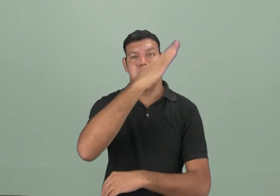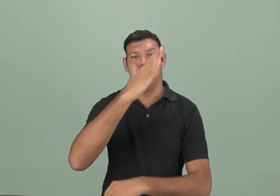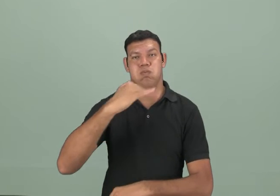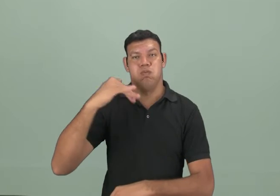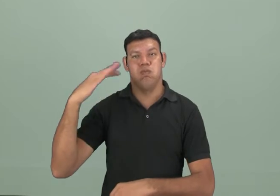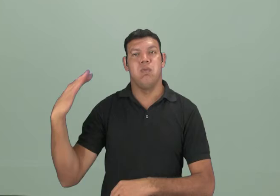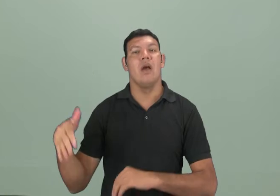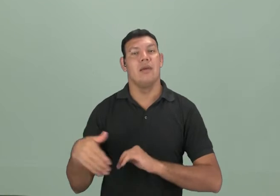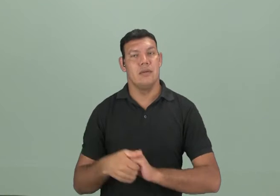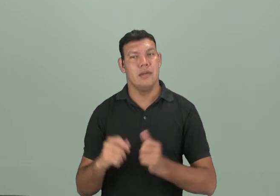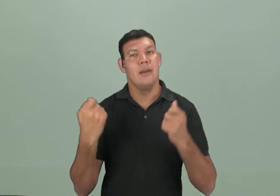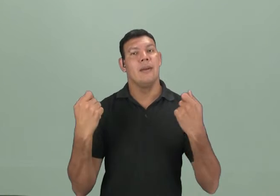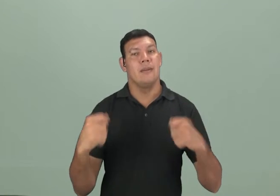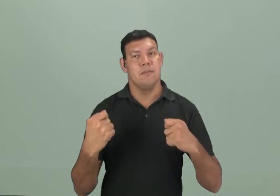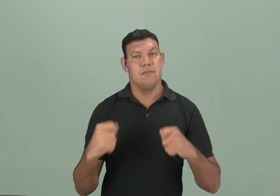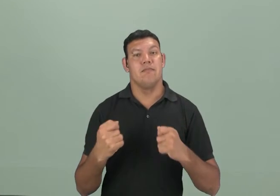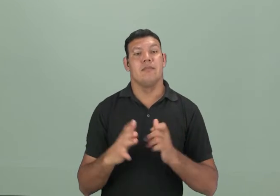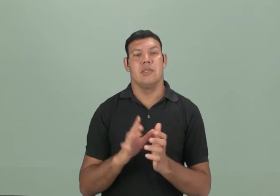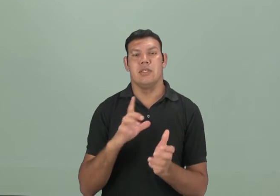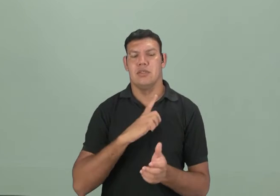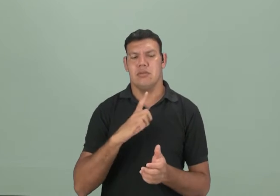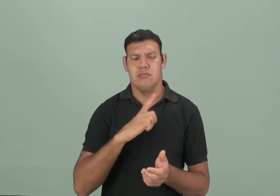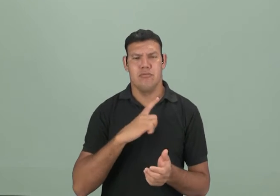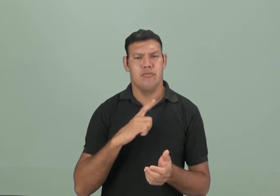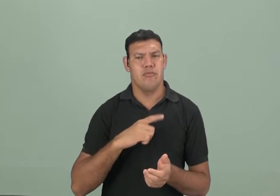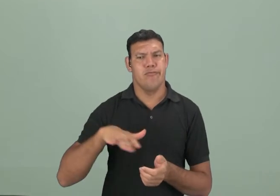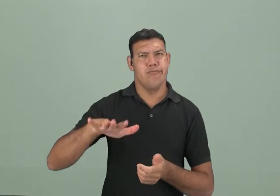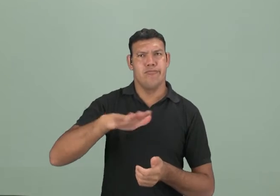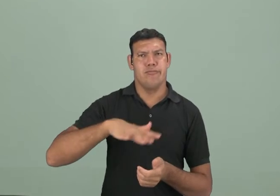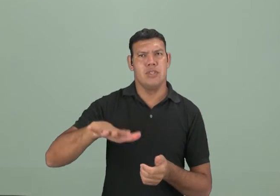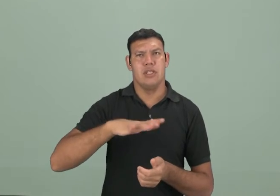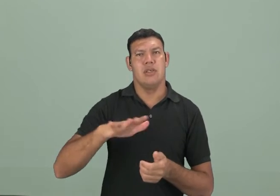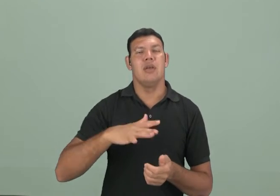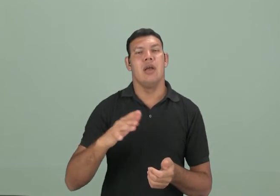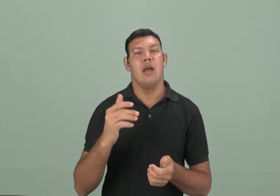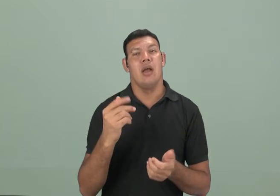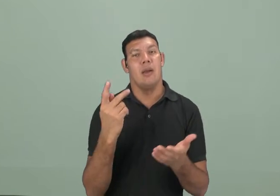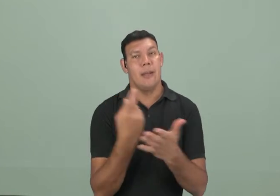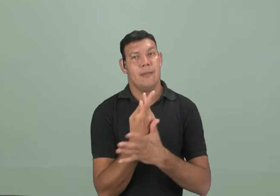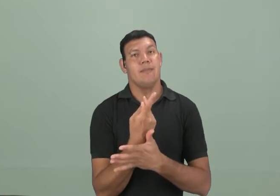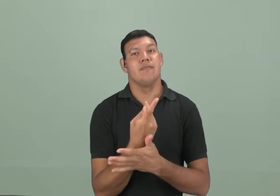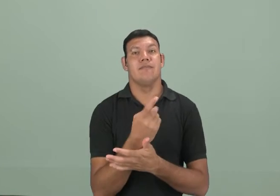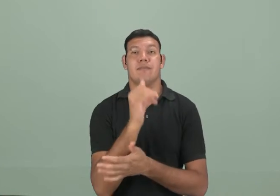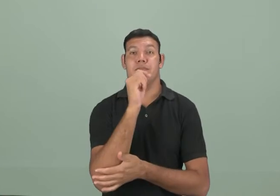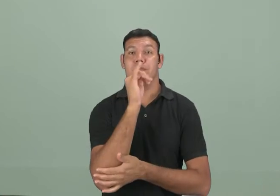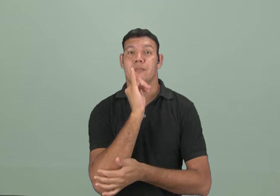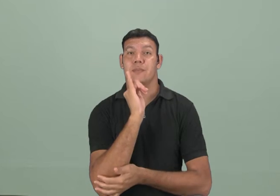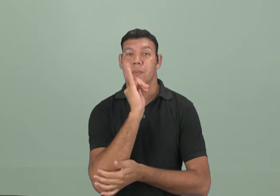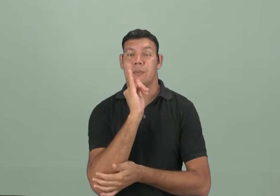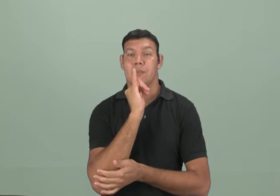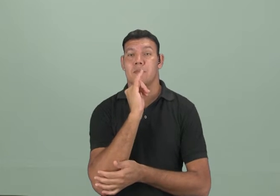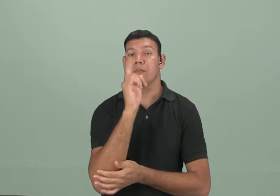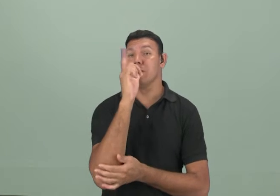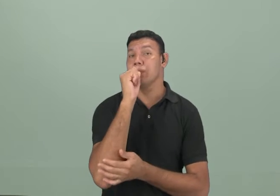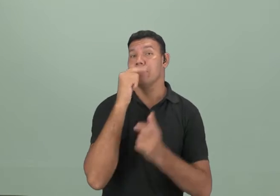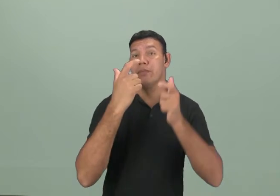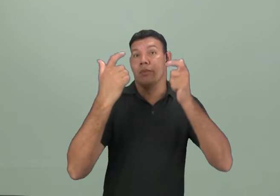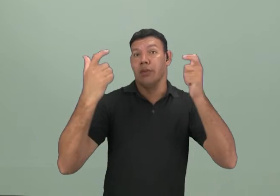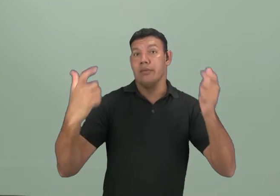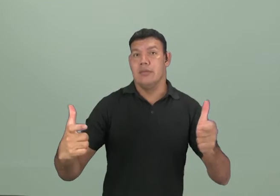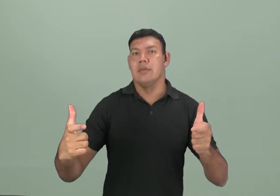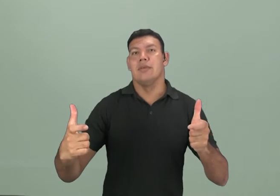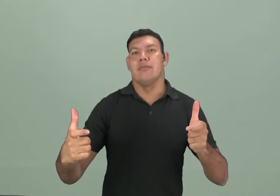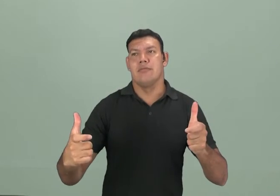que precisam de um meio de propagação. No caso ali do lago, o meio de propagação era a